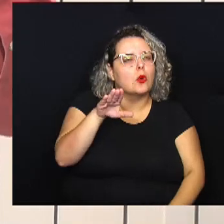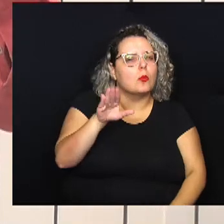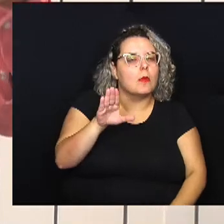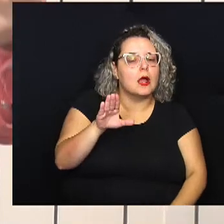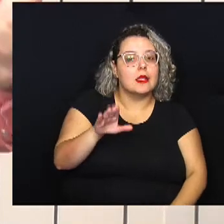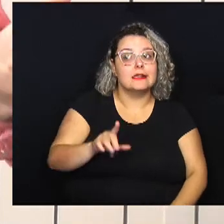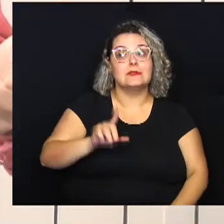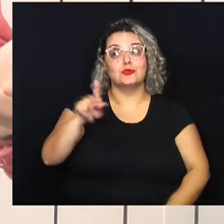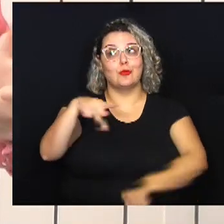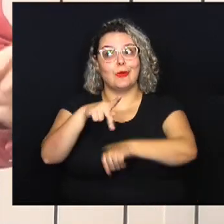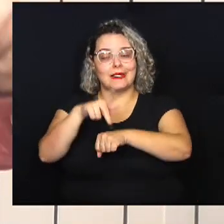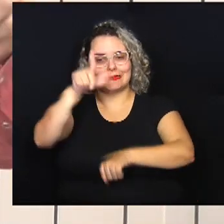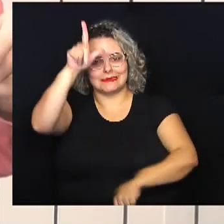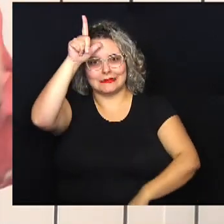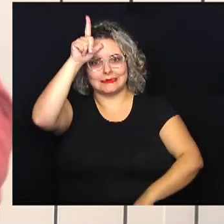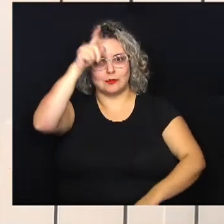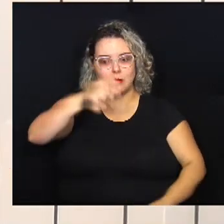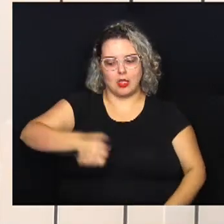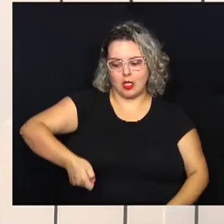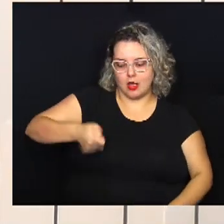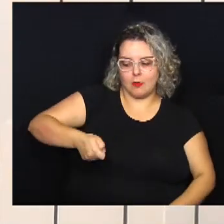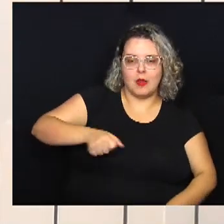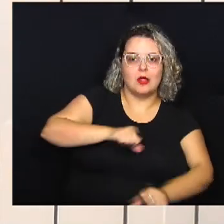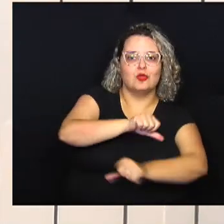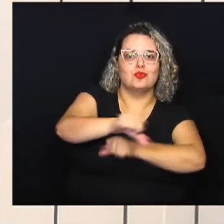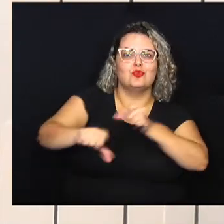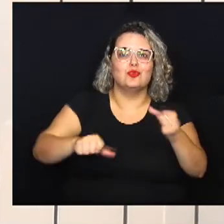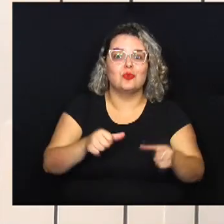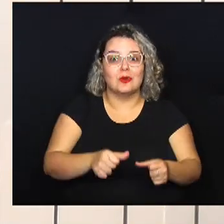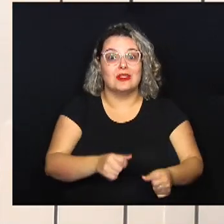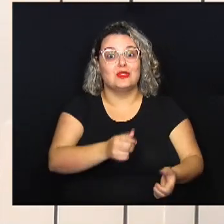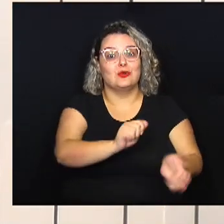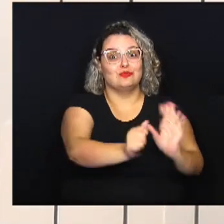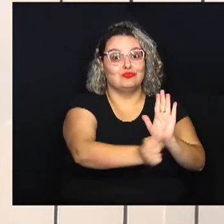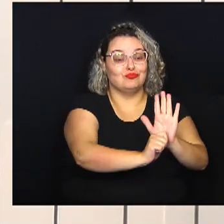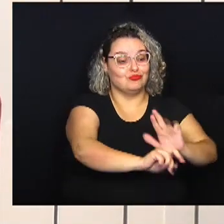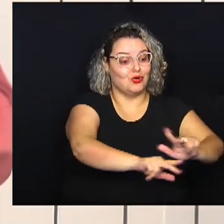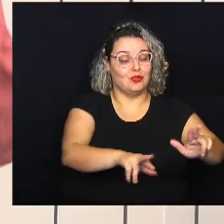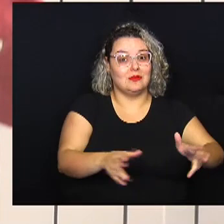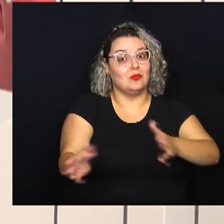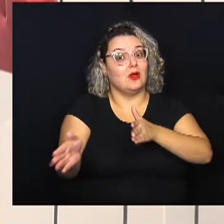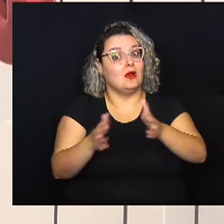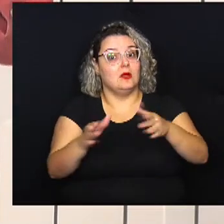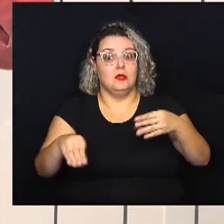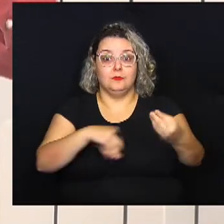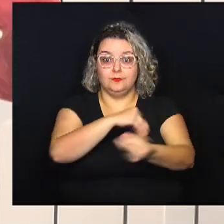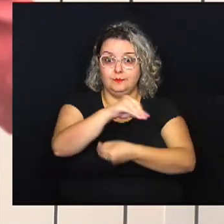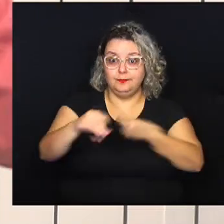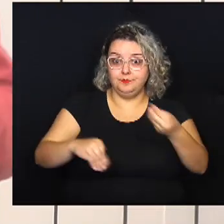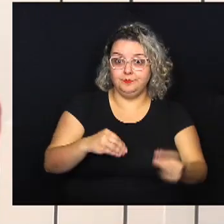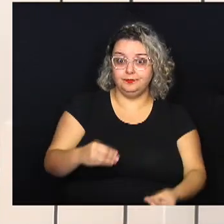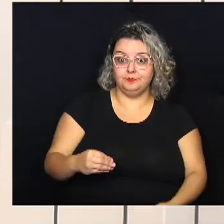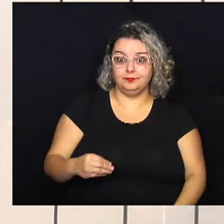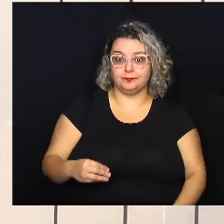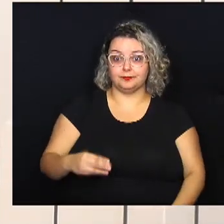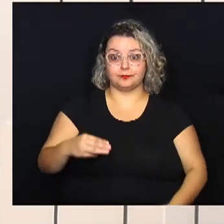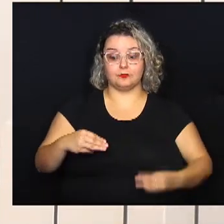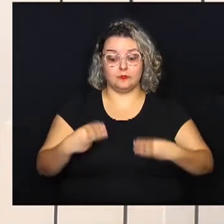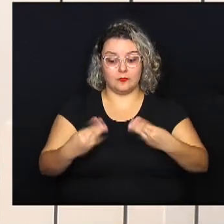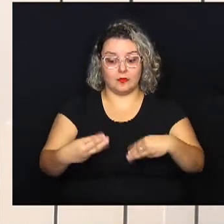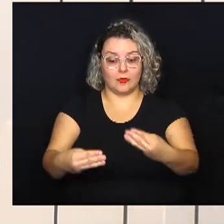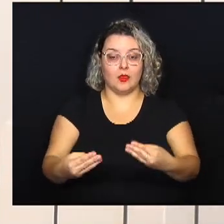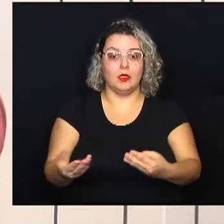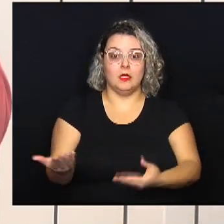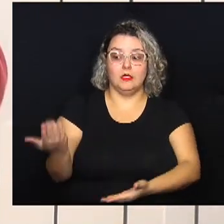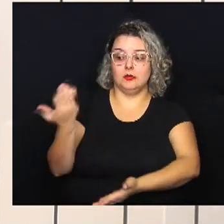malas trocadas por bagagem com drogas. Uma situação que precisou envolver Ministério das Relações Exteriores